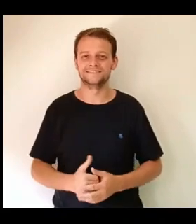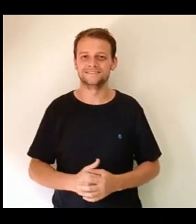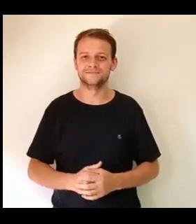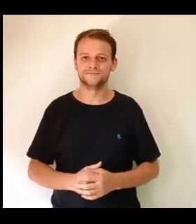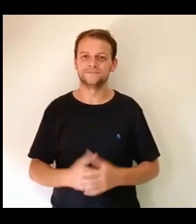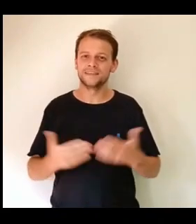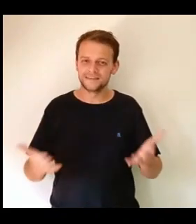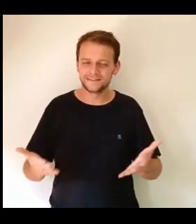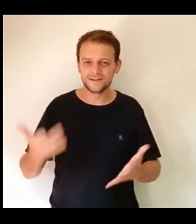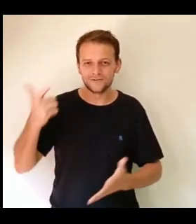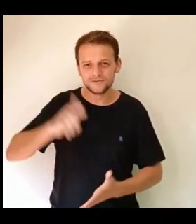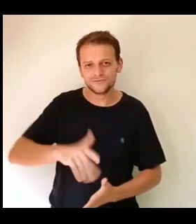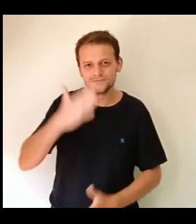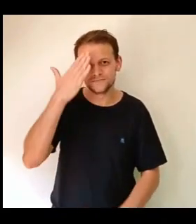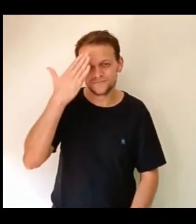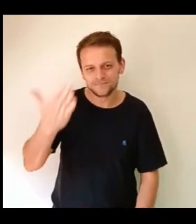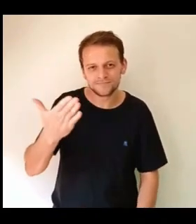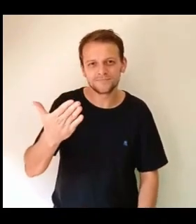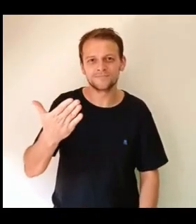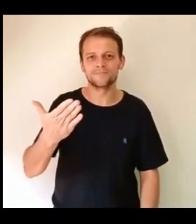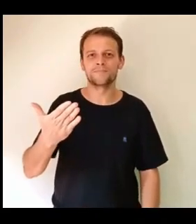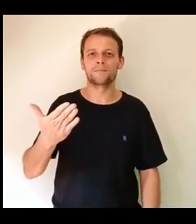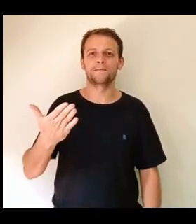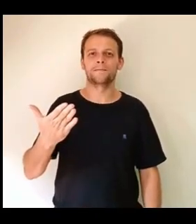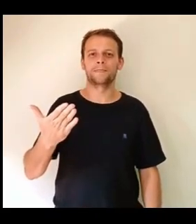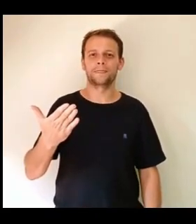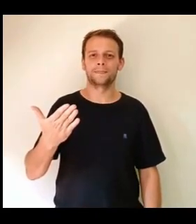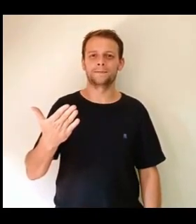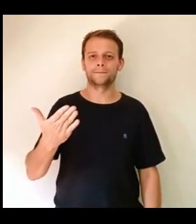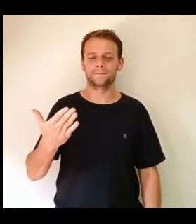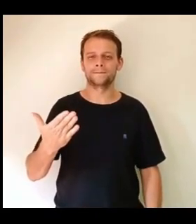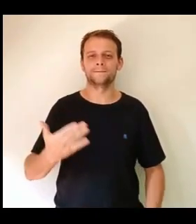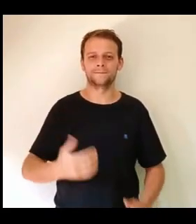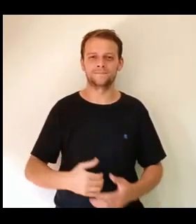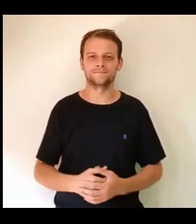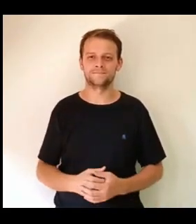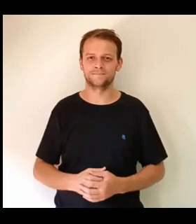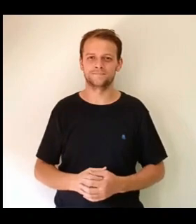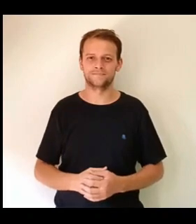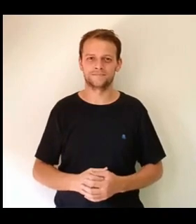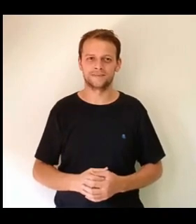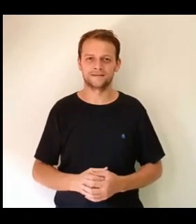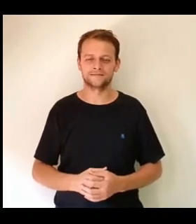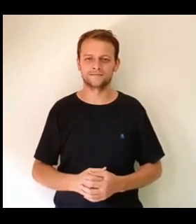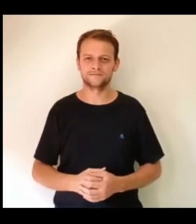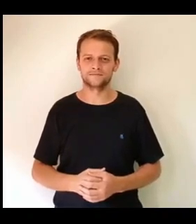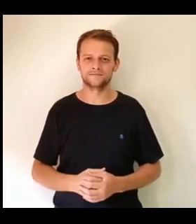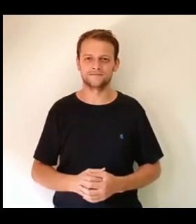que eu imagino. E então, mais uma vez, obrigado.